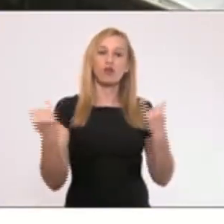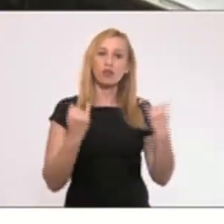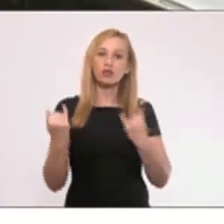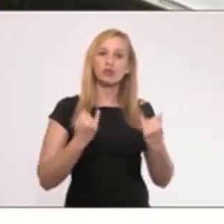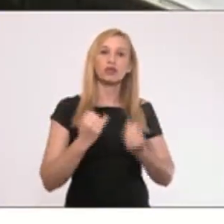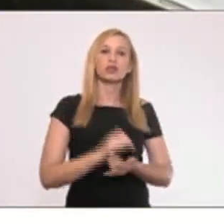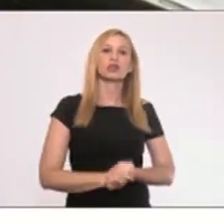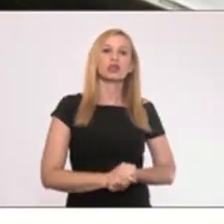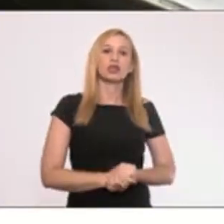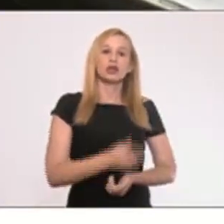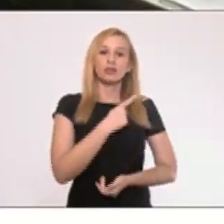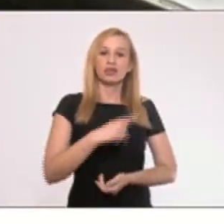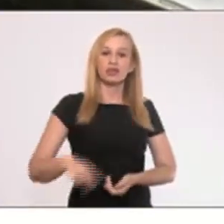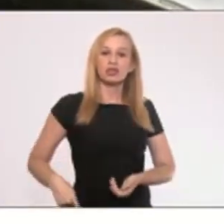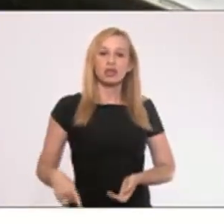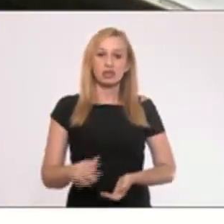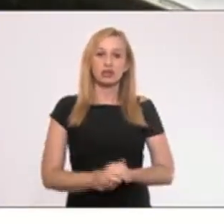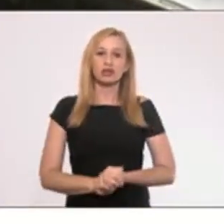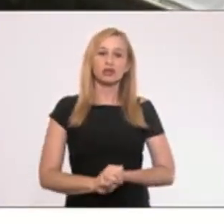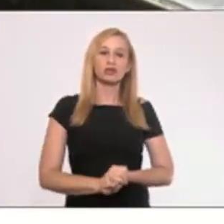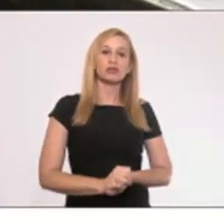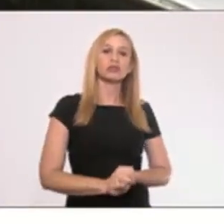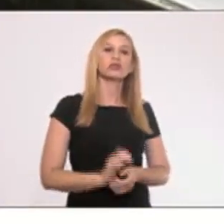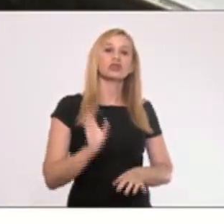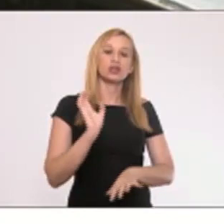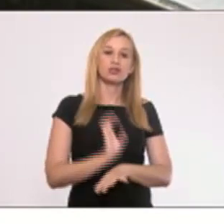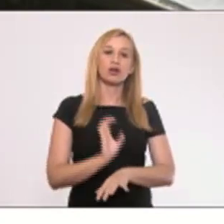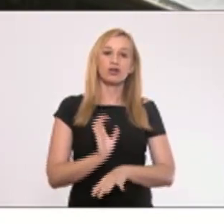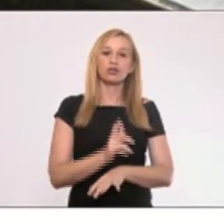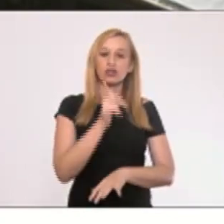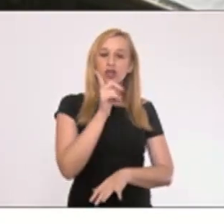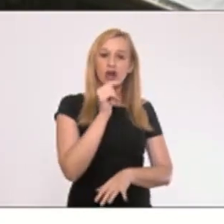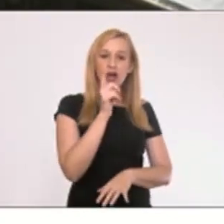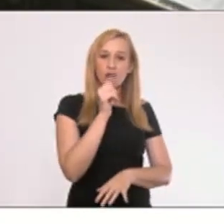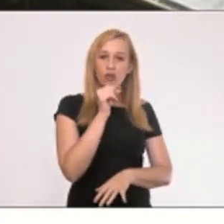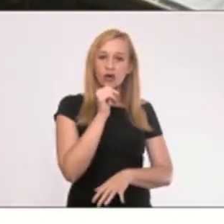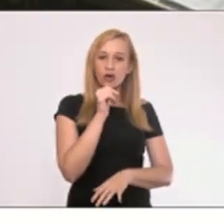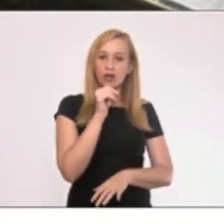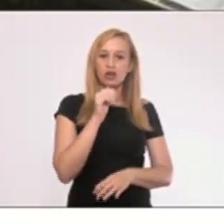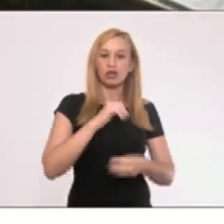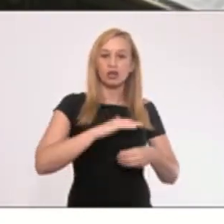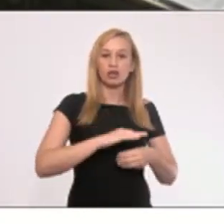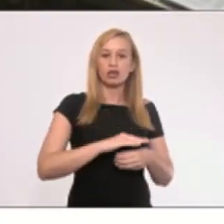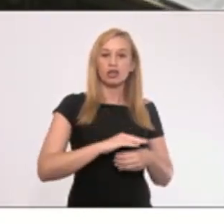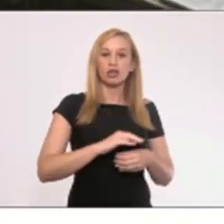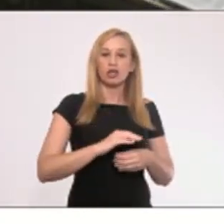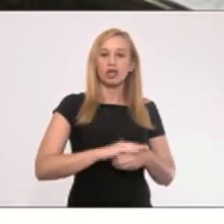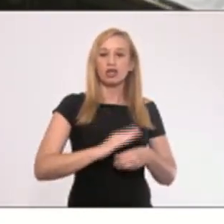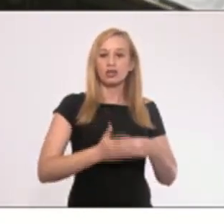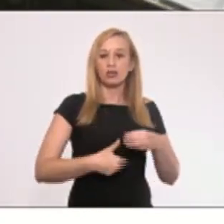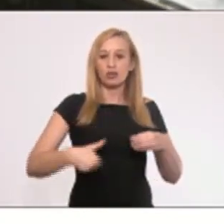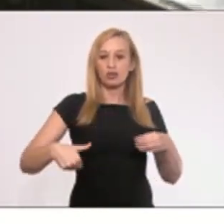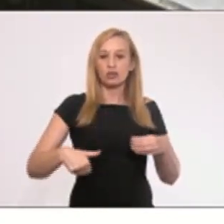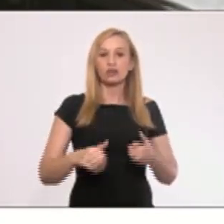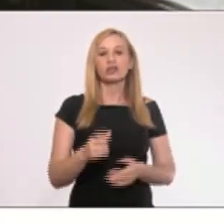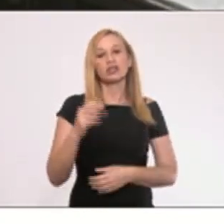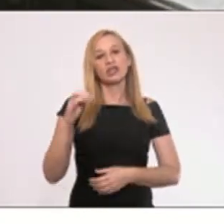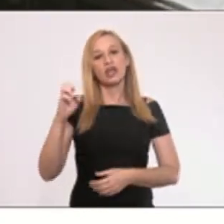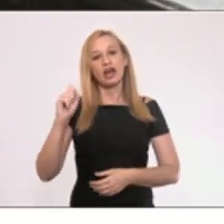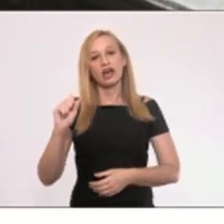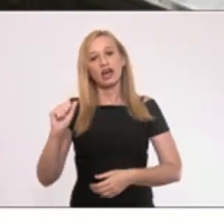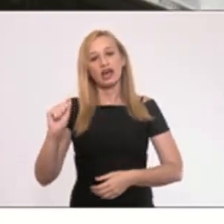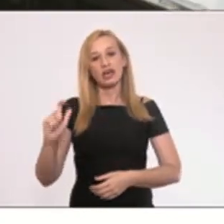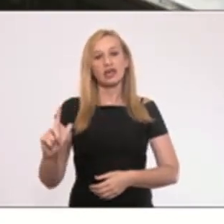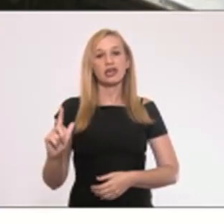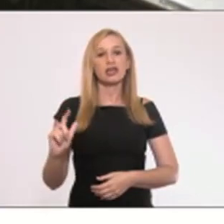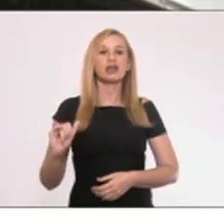Informações do presidente da Companhia Estadual de Água e Esgoto, a SEDAE, senhor Hélio Cabral Moreira, e que ele